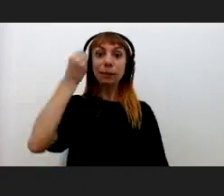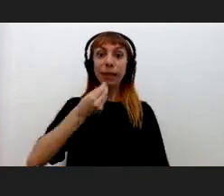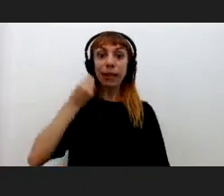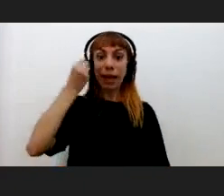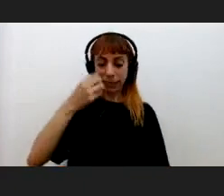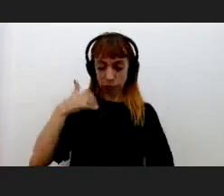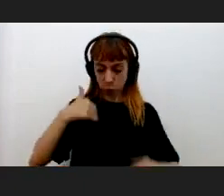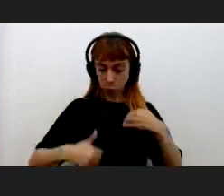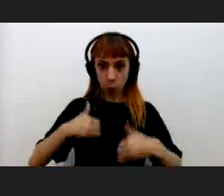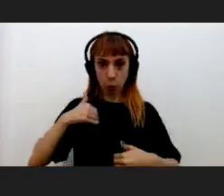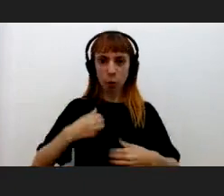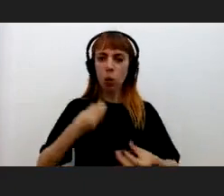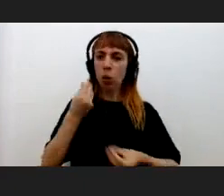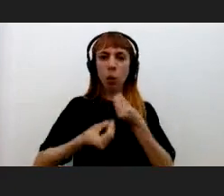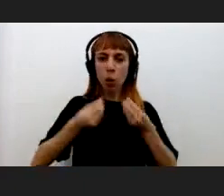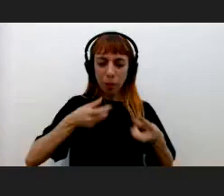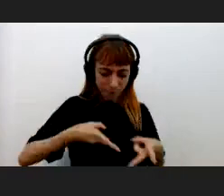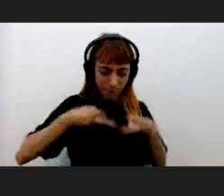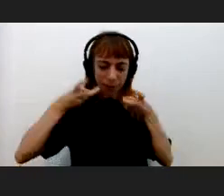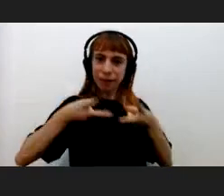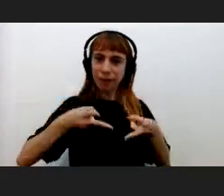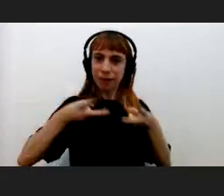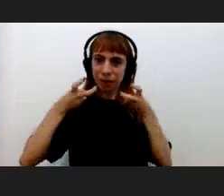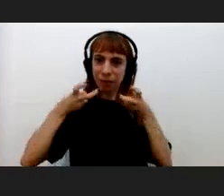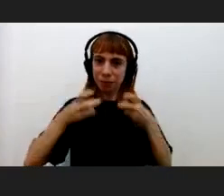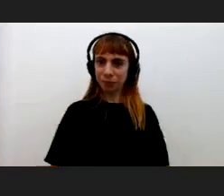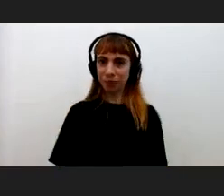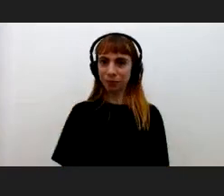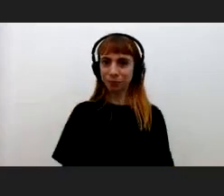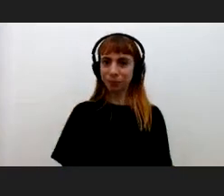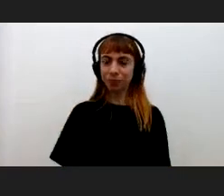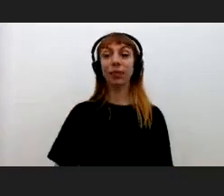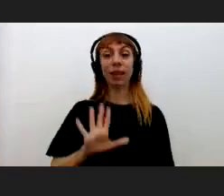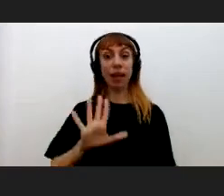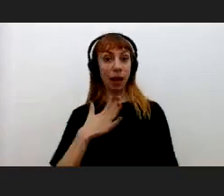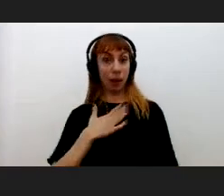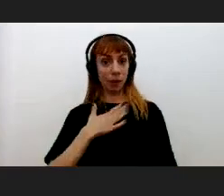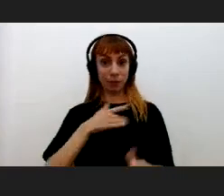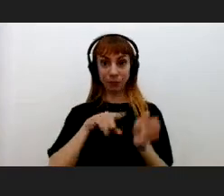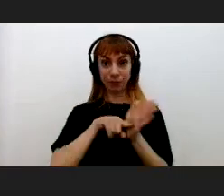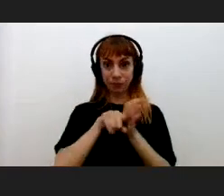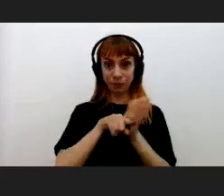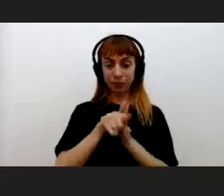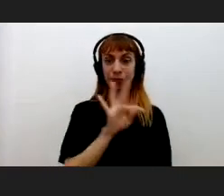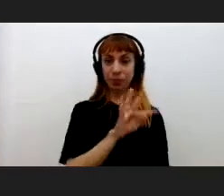dado, inclusive, que surgiu na minha pesquisa de TCC.